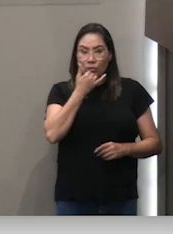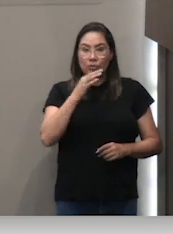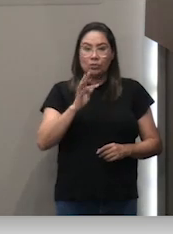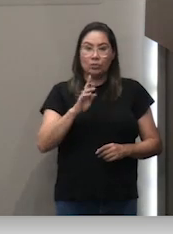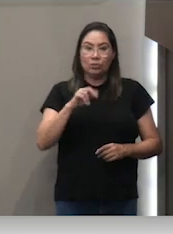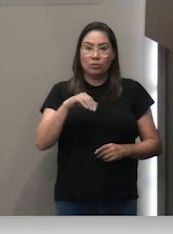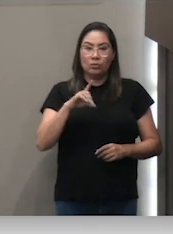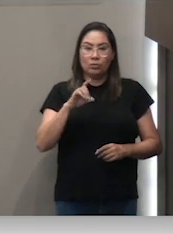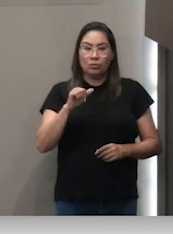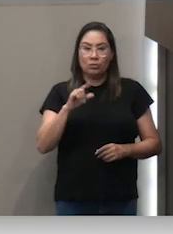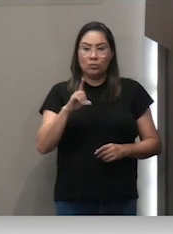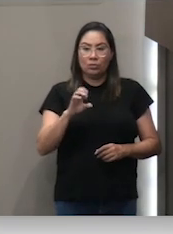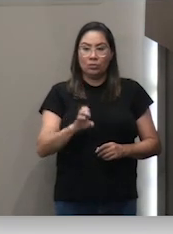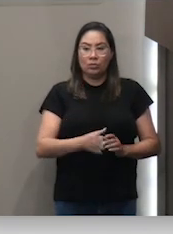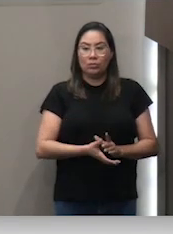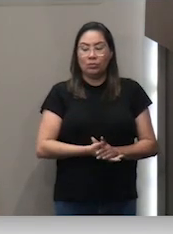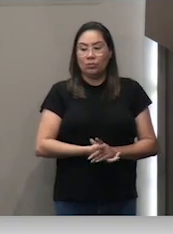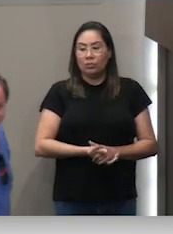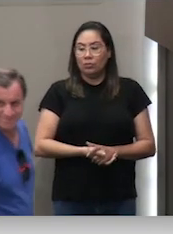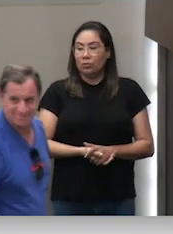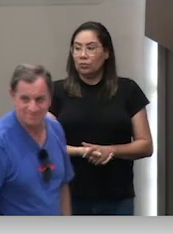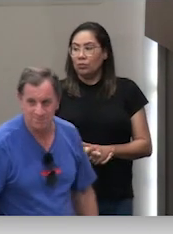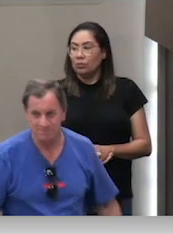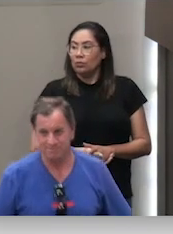10. Abraço.